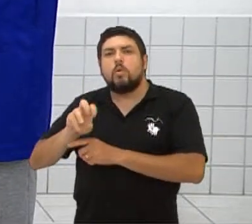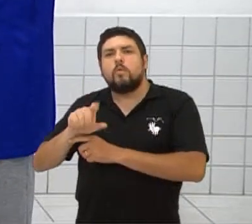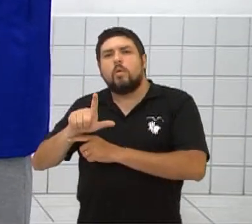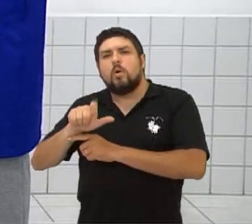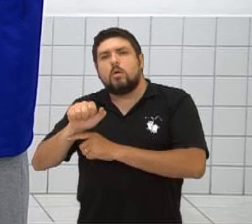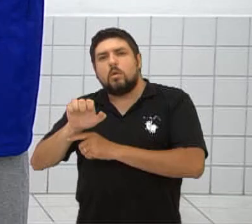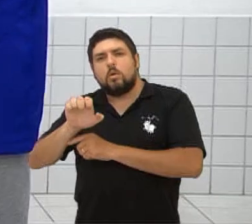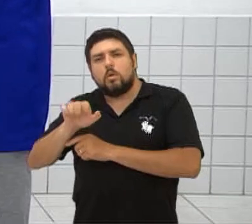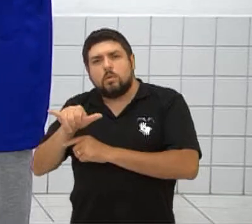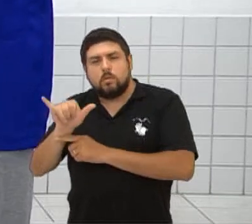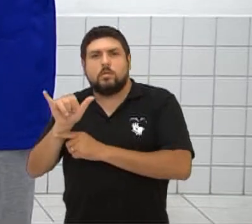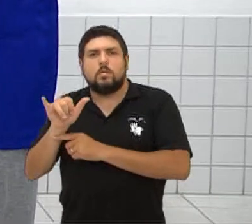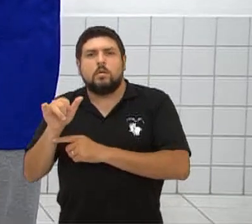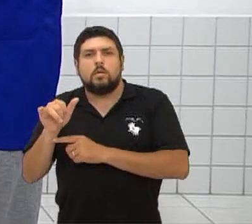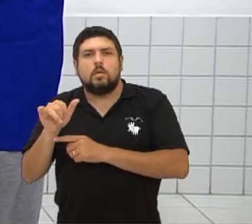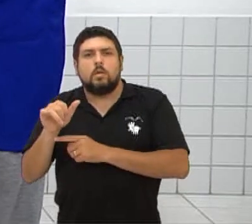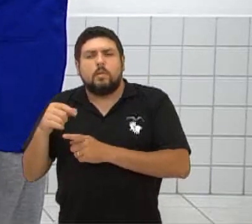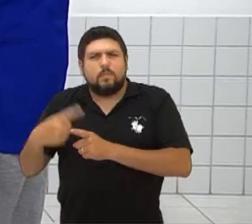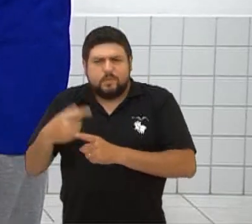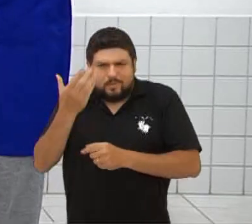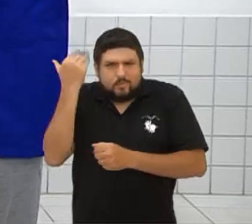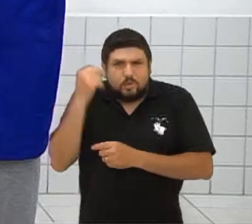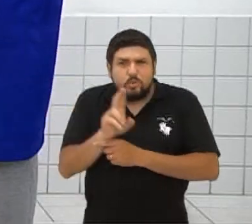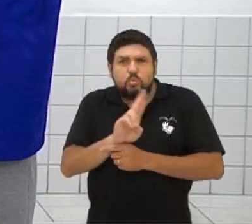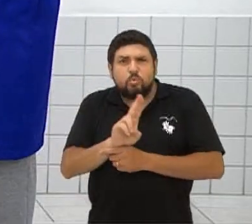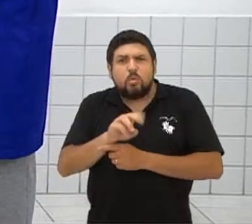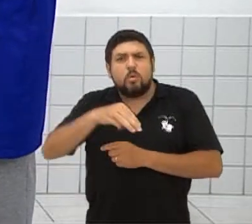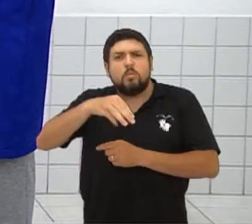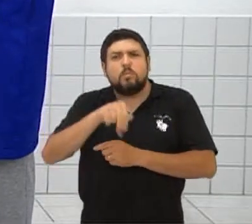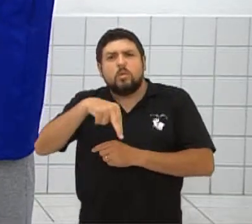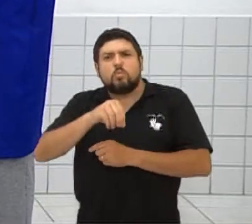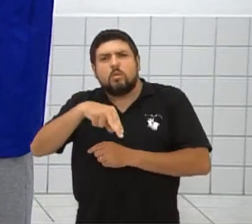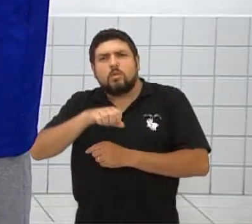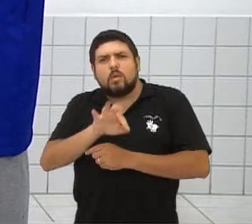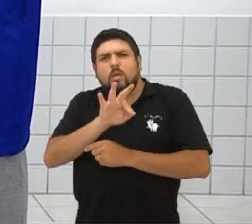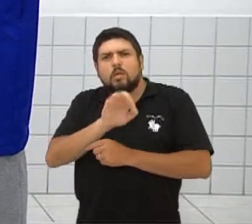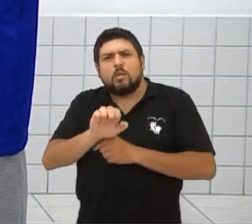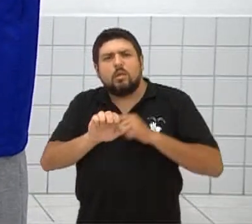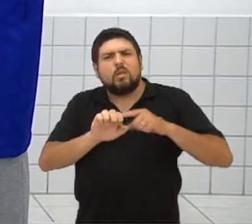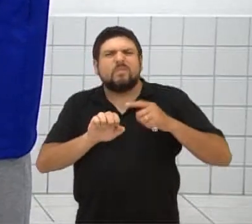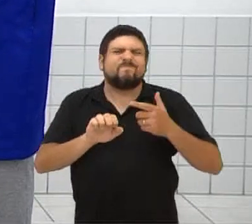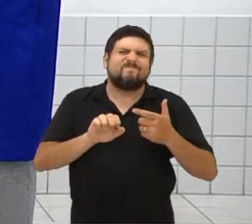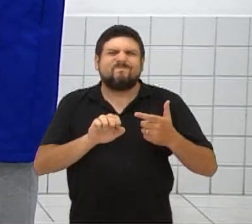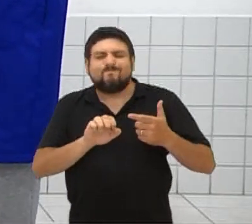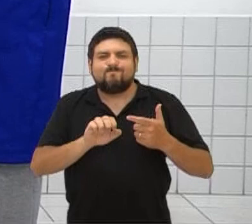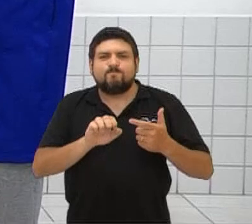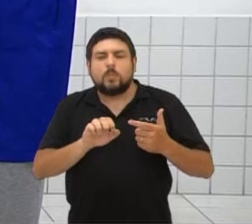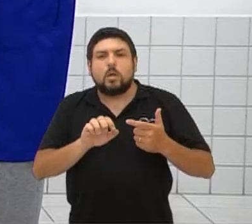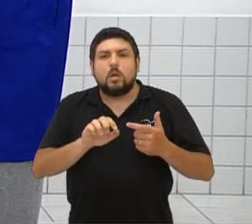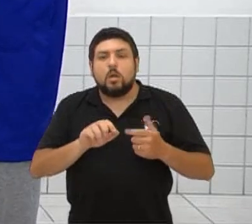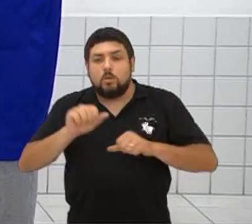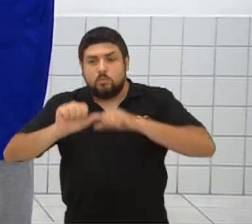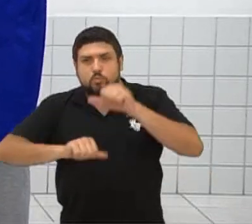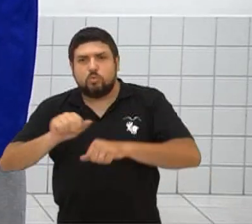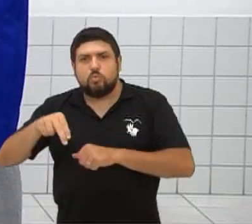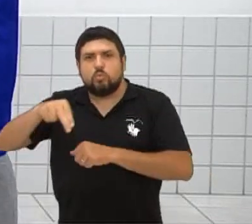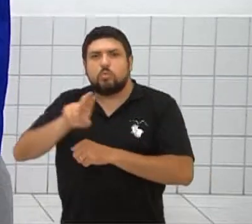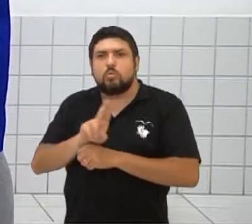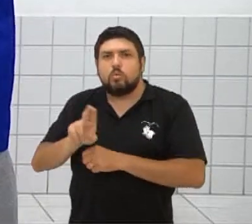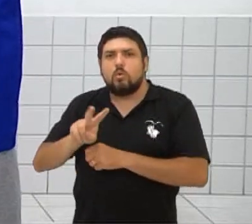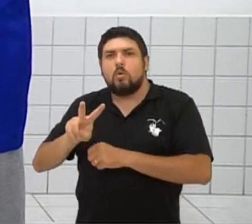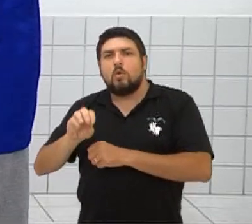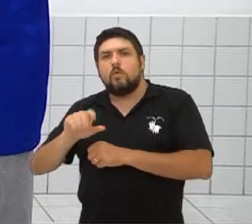tem o bol, do que minonete. Isso também ajudou o esporte a ser mais conhecido. E esse nome ainda ele